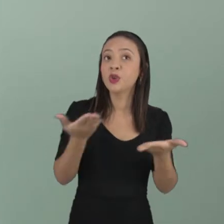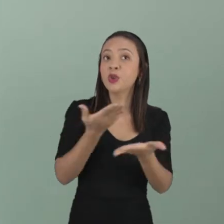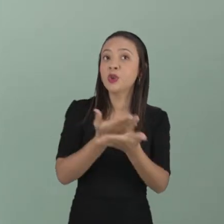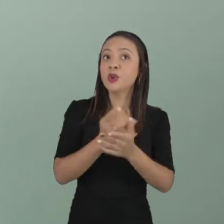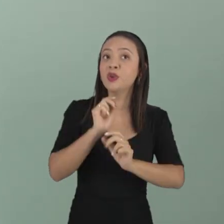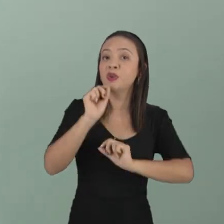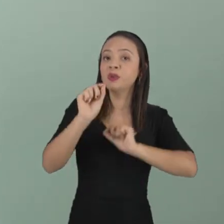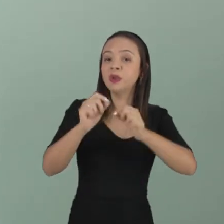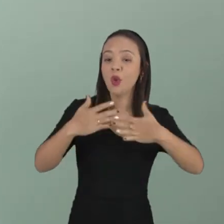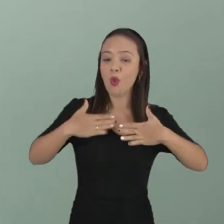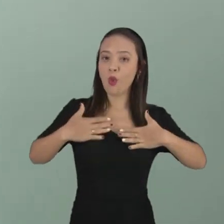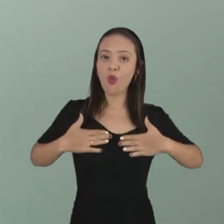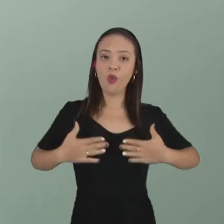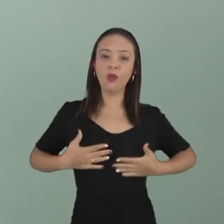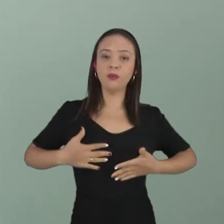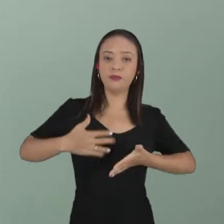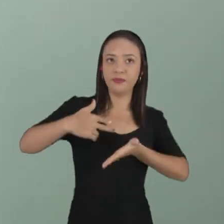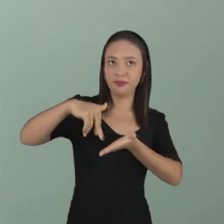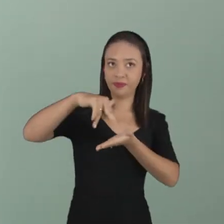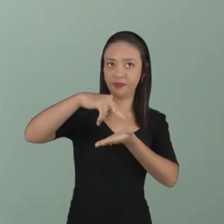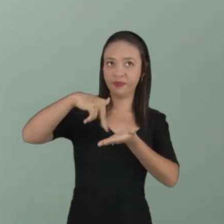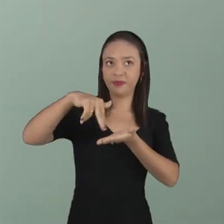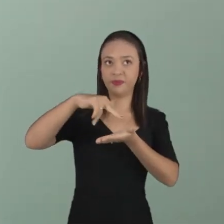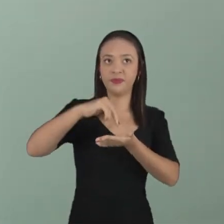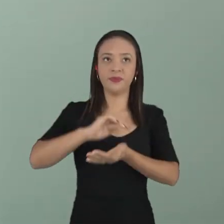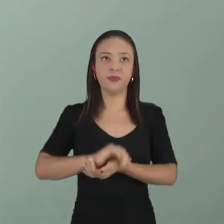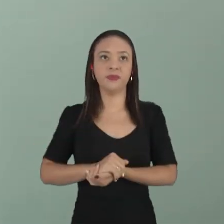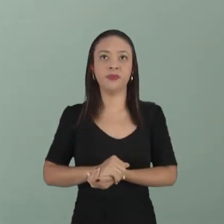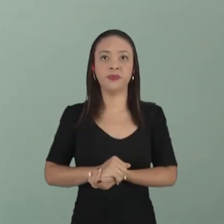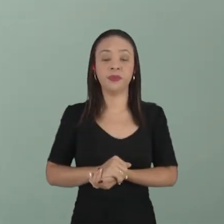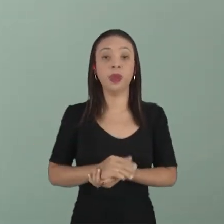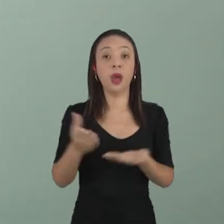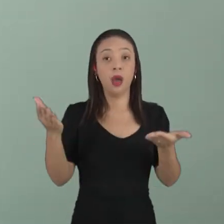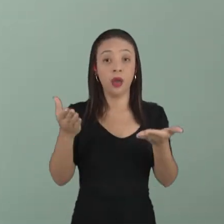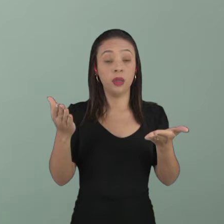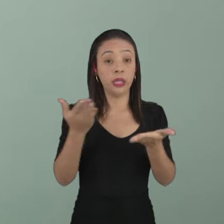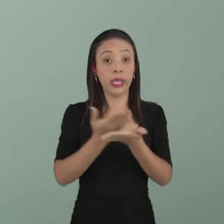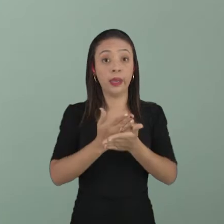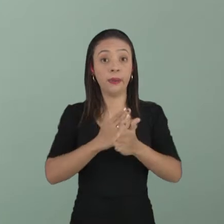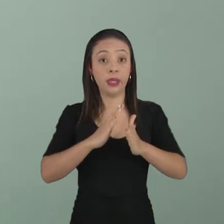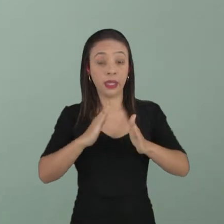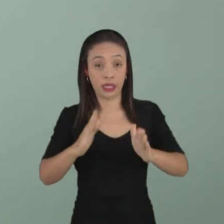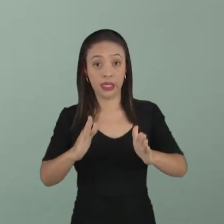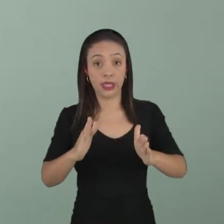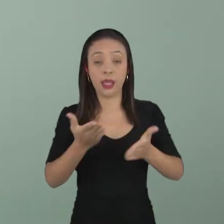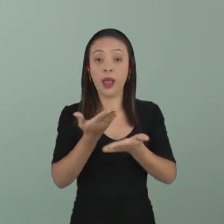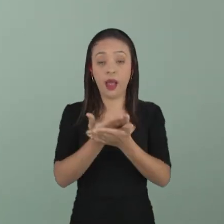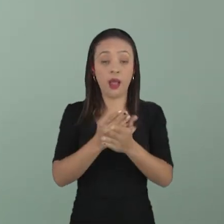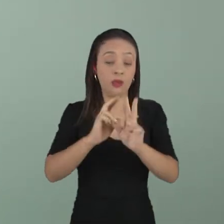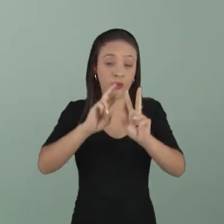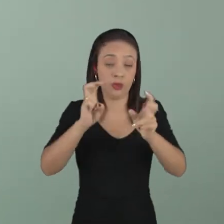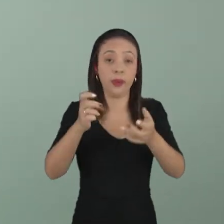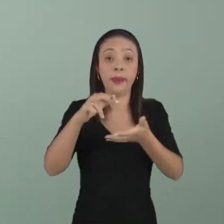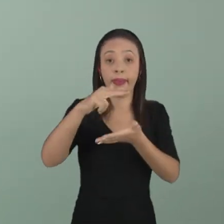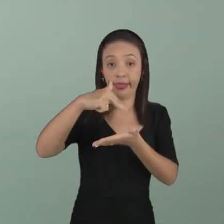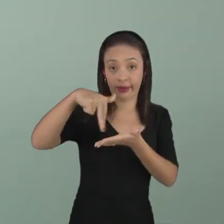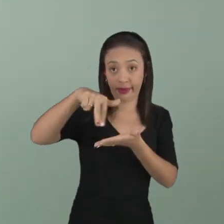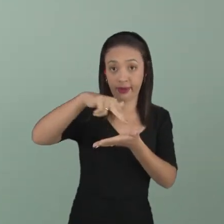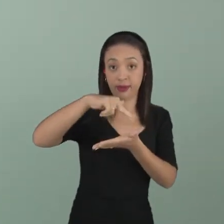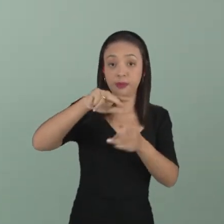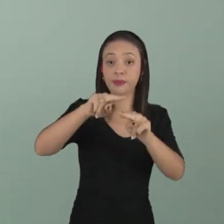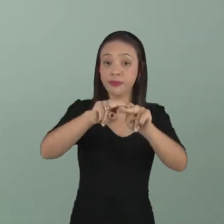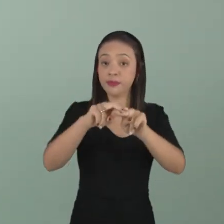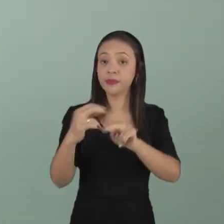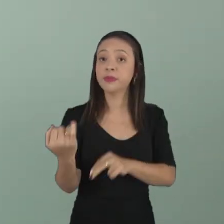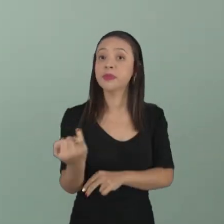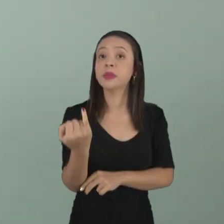vamos falar sobre corpo-dança. Nós estamos concluindo essa aula de nivelamento sobre dança e é